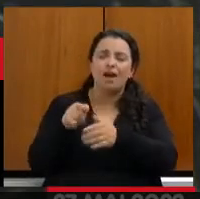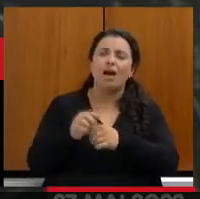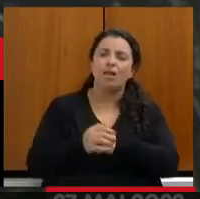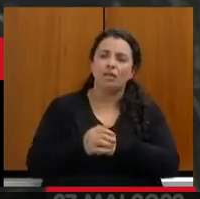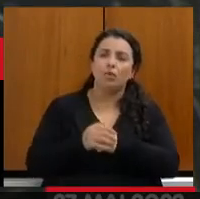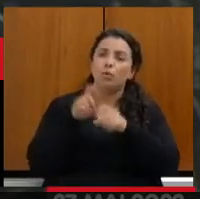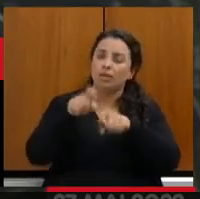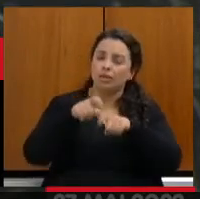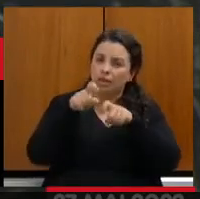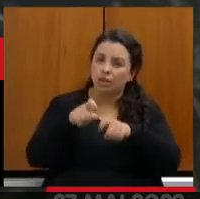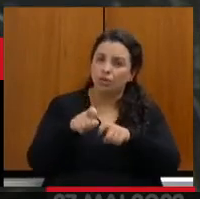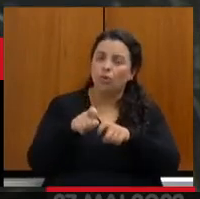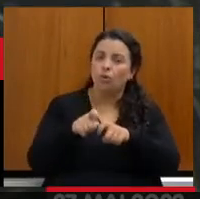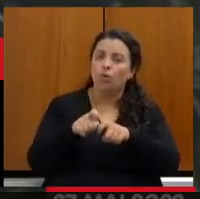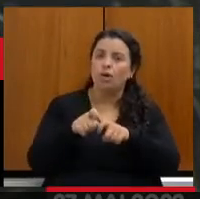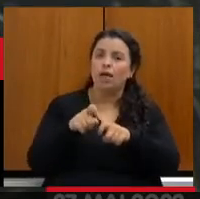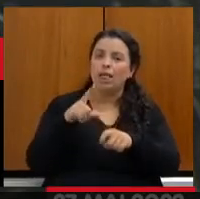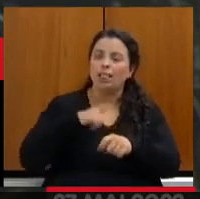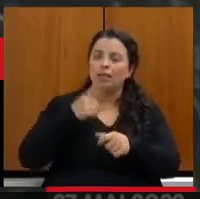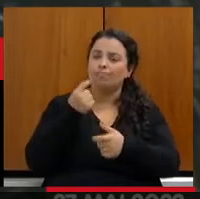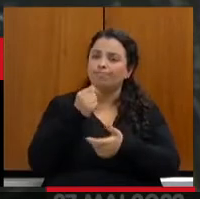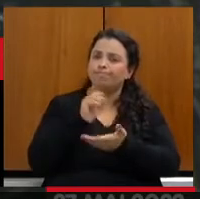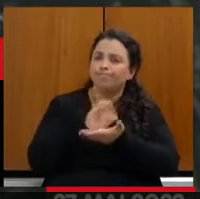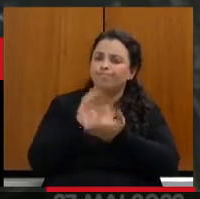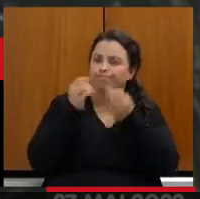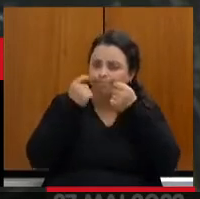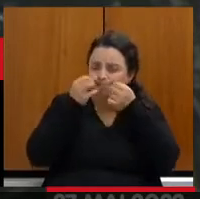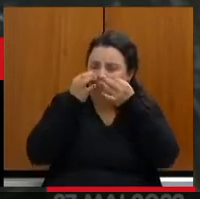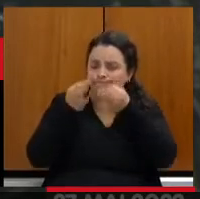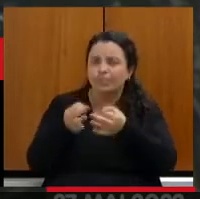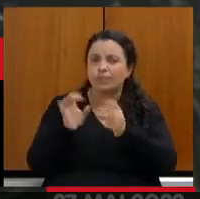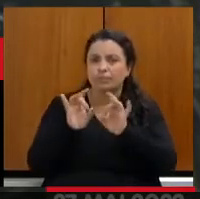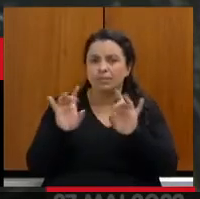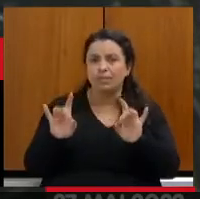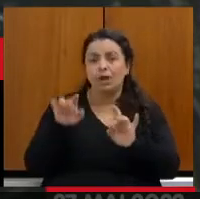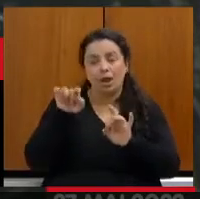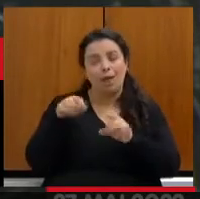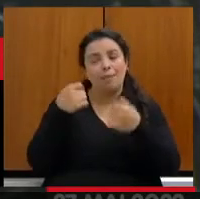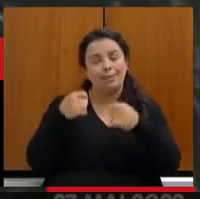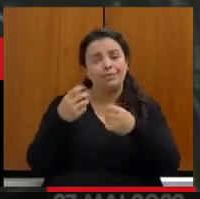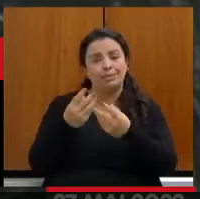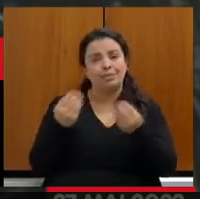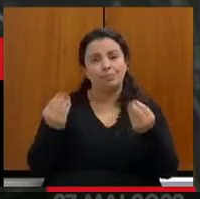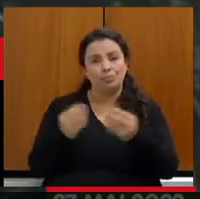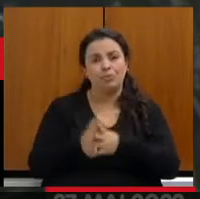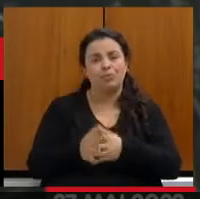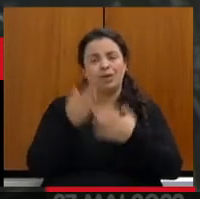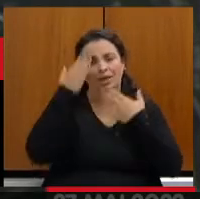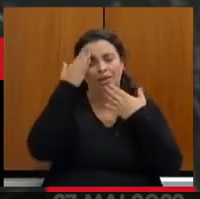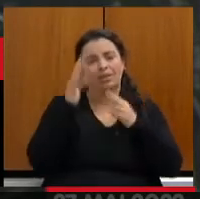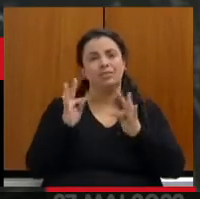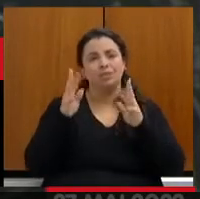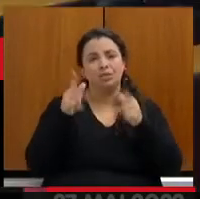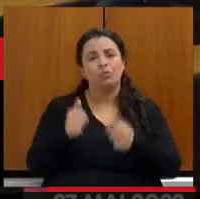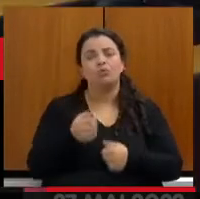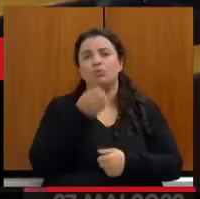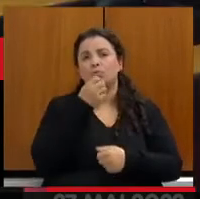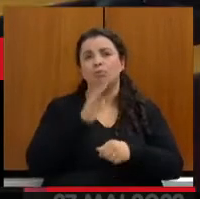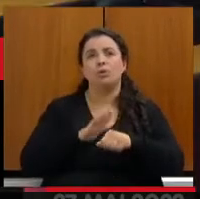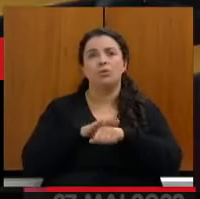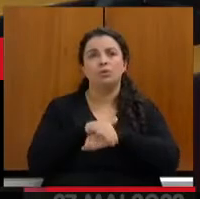o nosso Vale que é carente eu agradeço a todos e muito obrigada boa